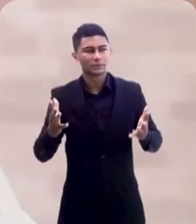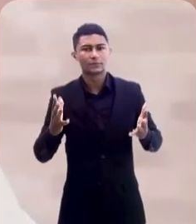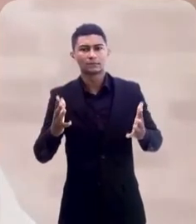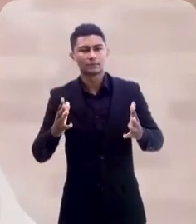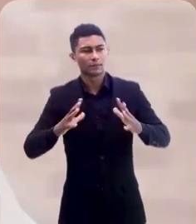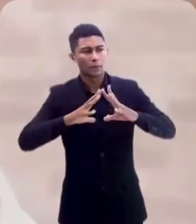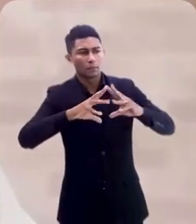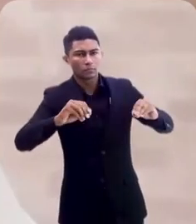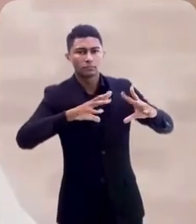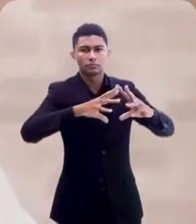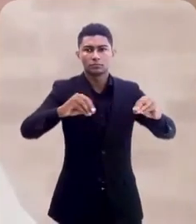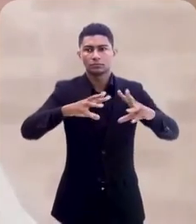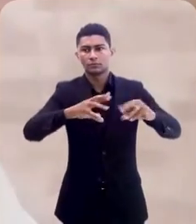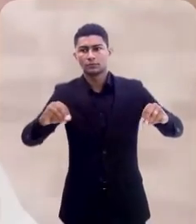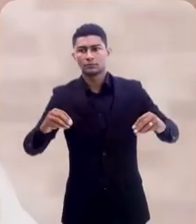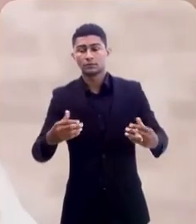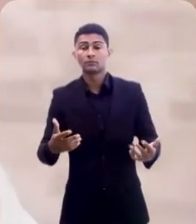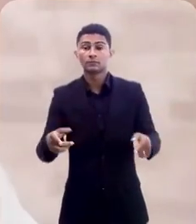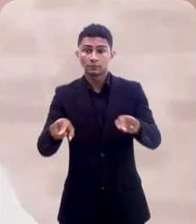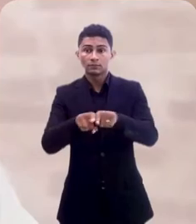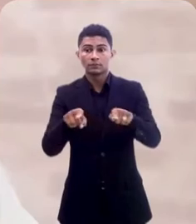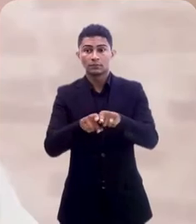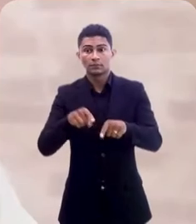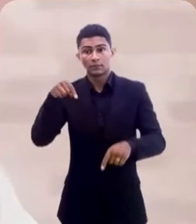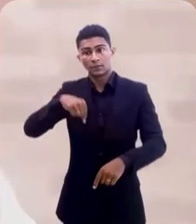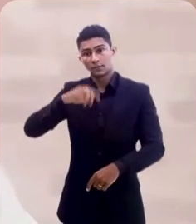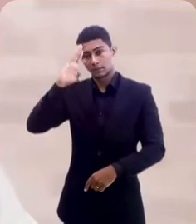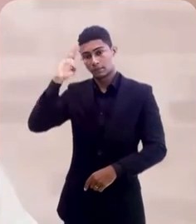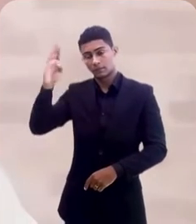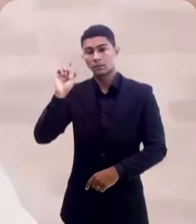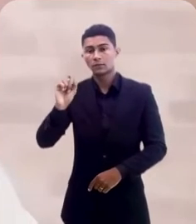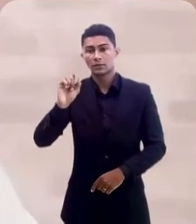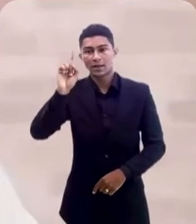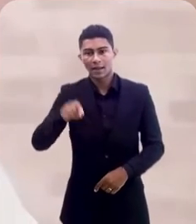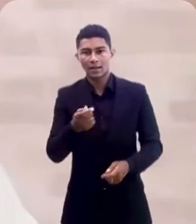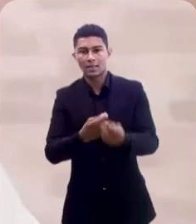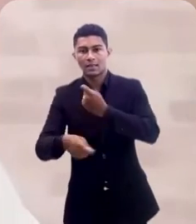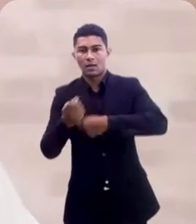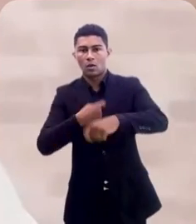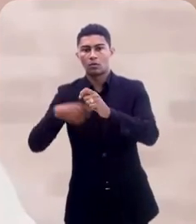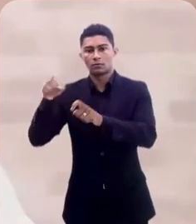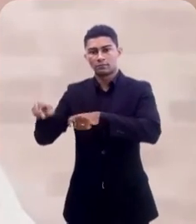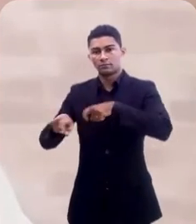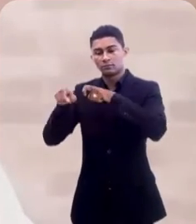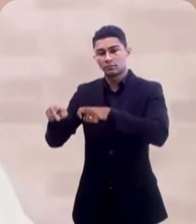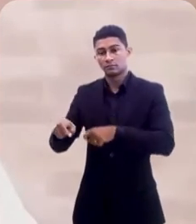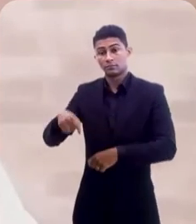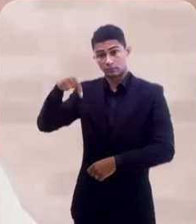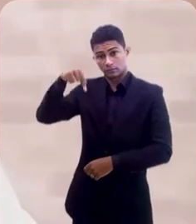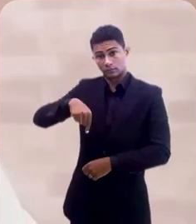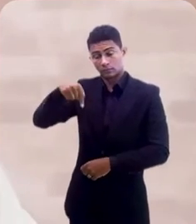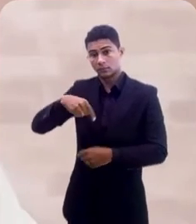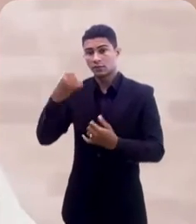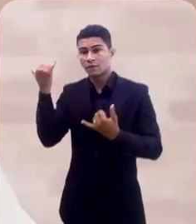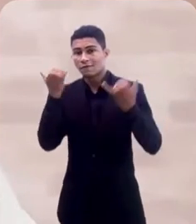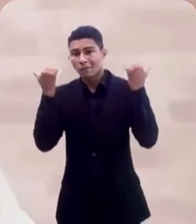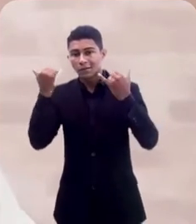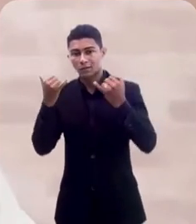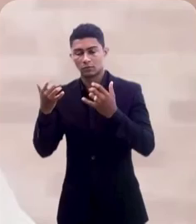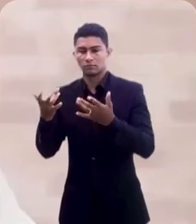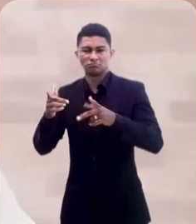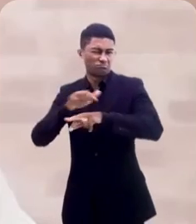setores, mas no nosso caso especificamente no agronegócio. Esse conjunto de